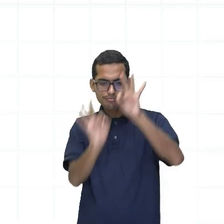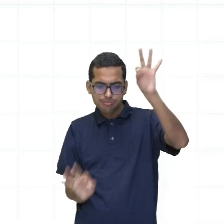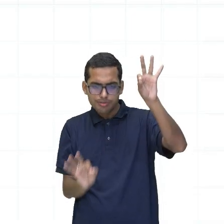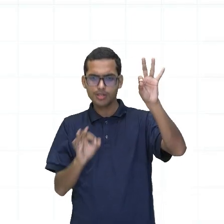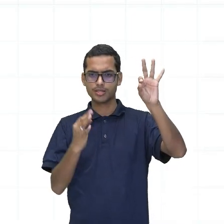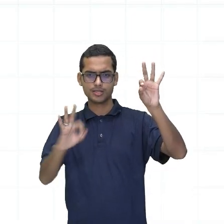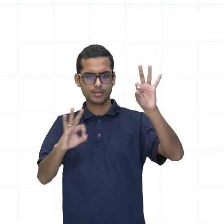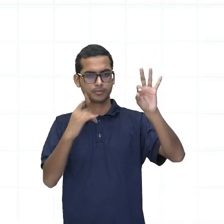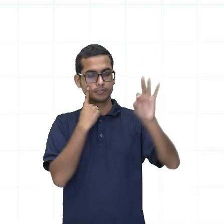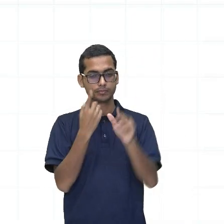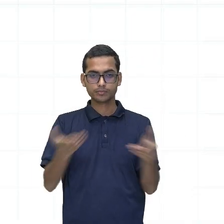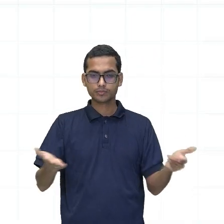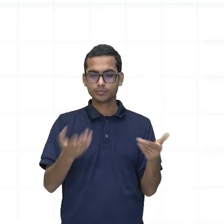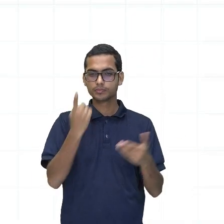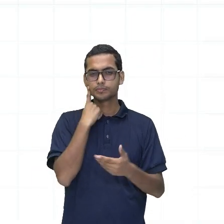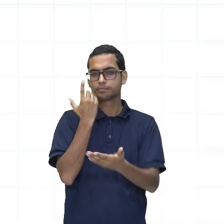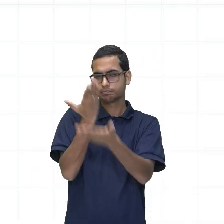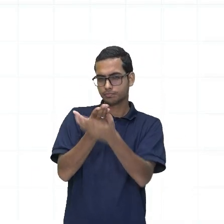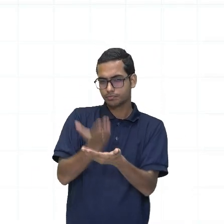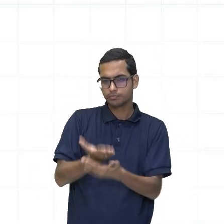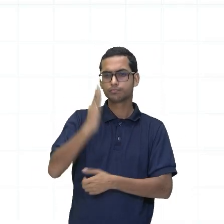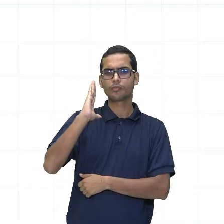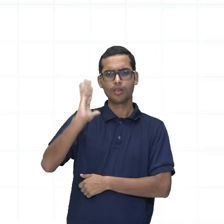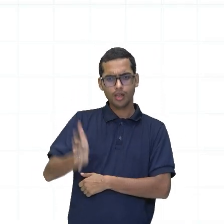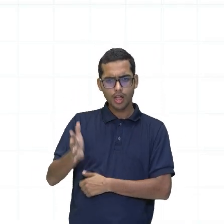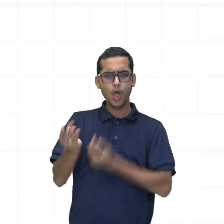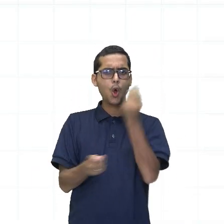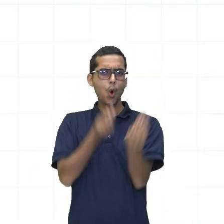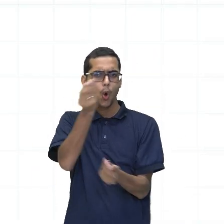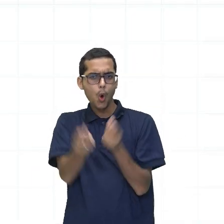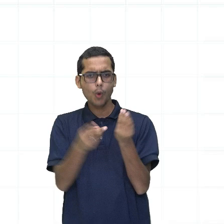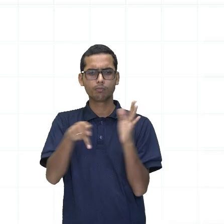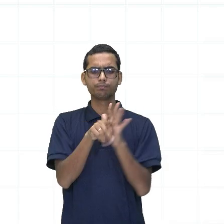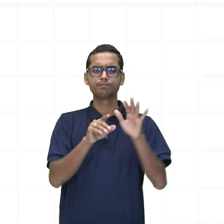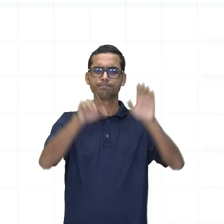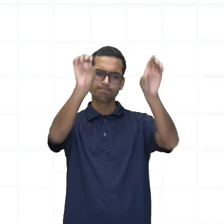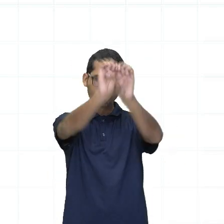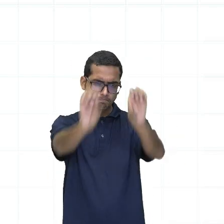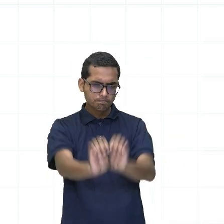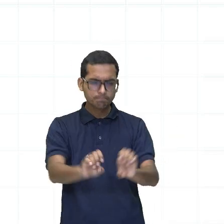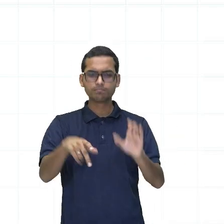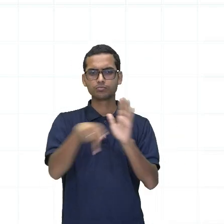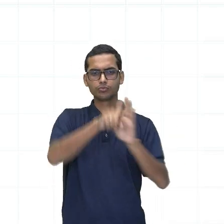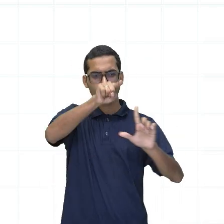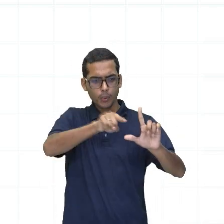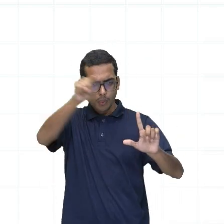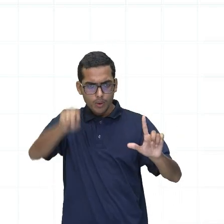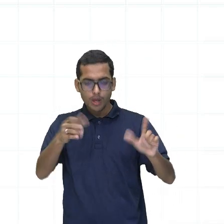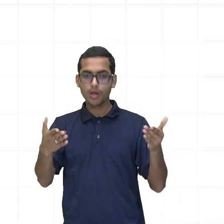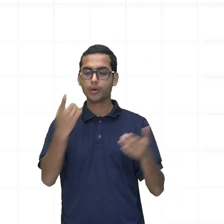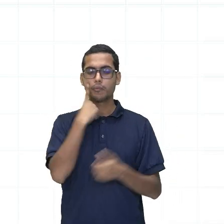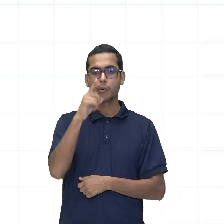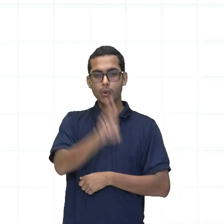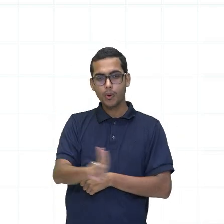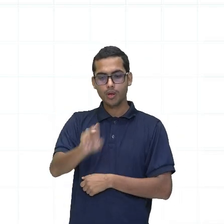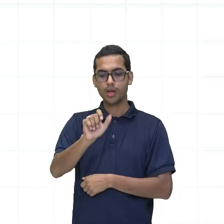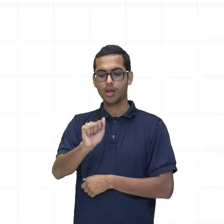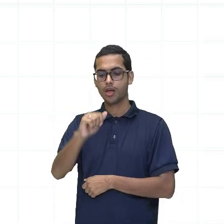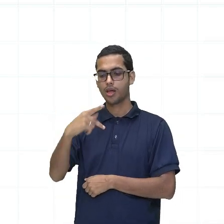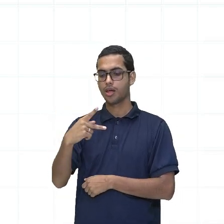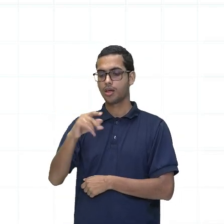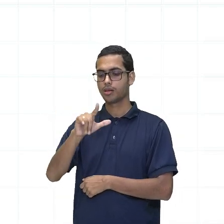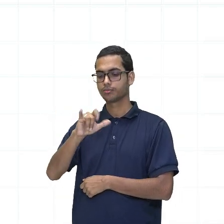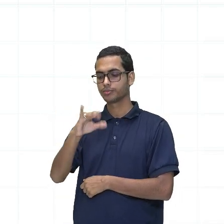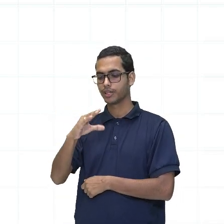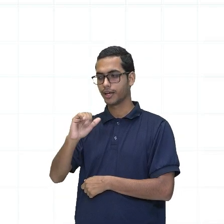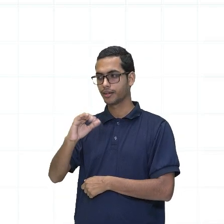Então, agora que verificamos como é o comportamento desse gráfico, nós vamos a uma aplicação. E eu convido vocês agora